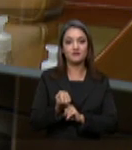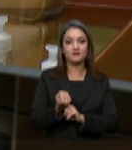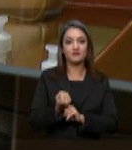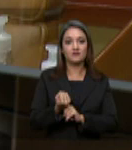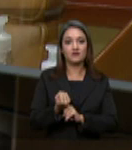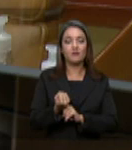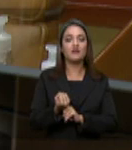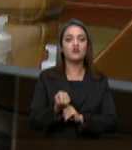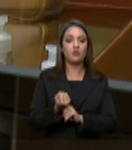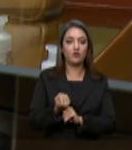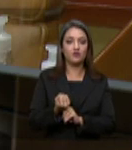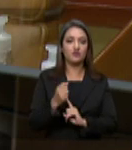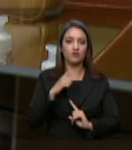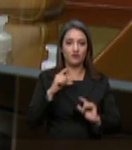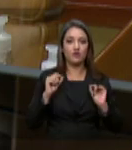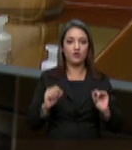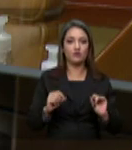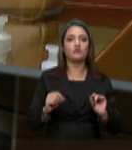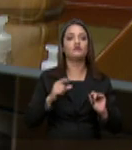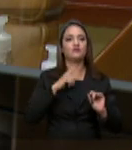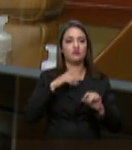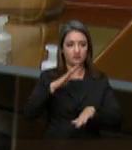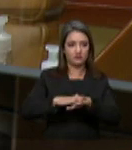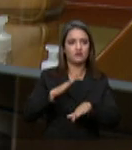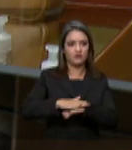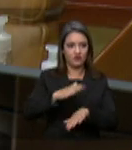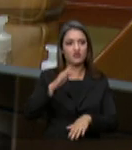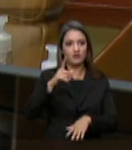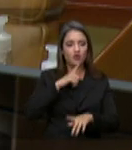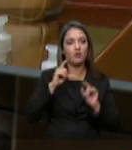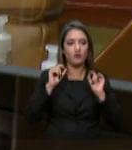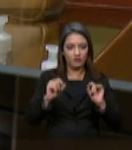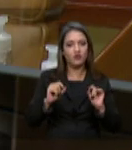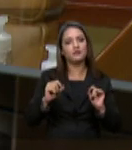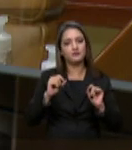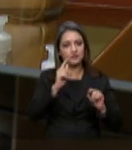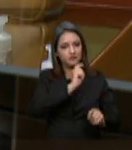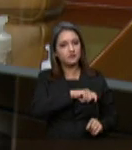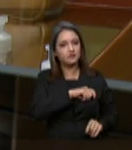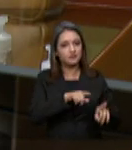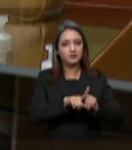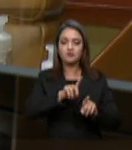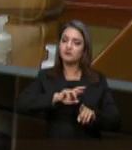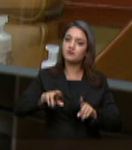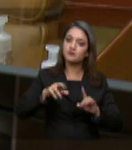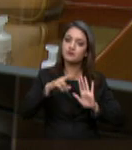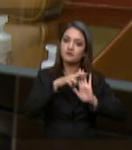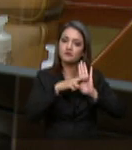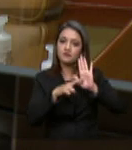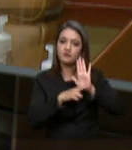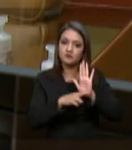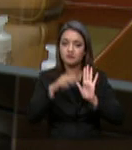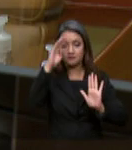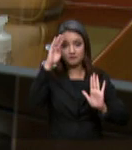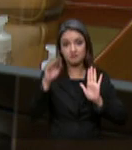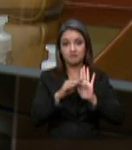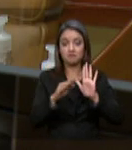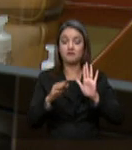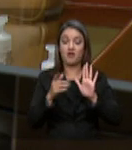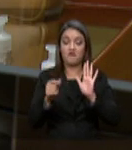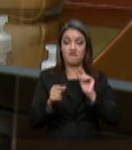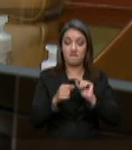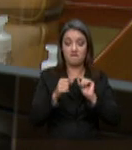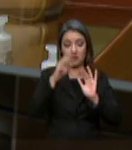arbítrio o caos a Bárbara e de volta e não aplicação de normas que fazem com que a convivência de uns com os outros